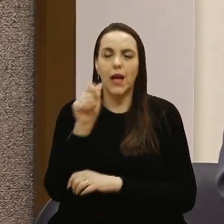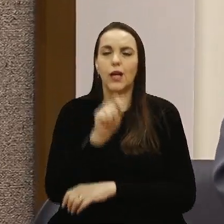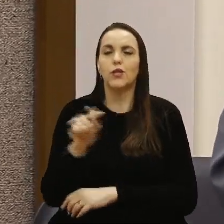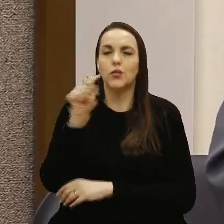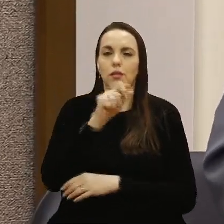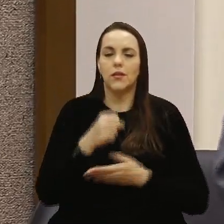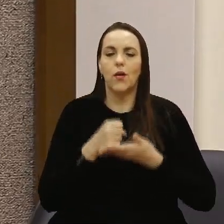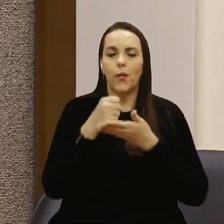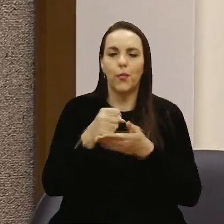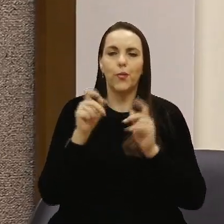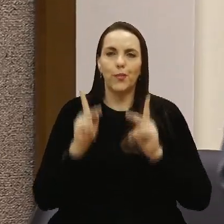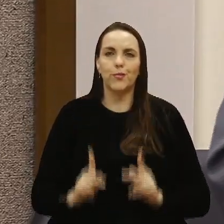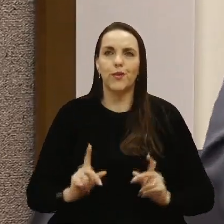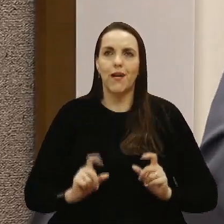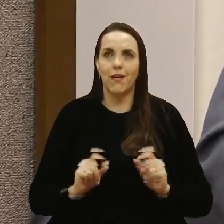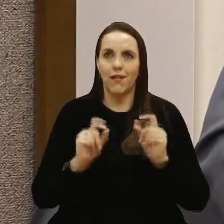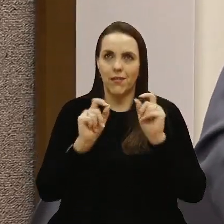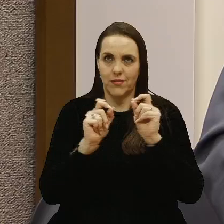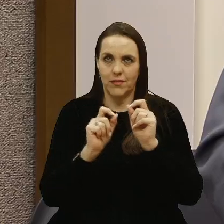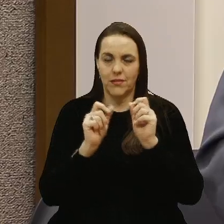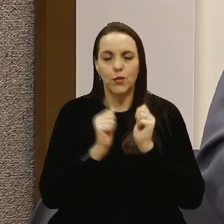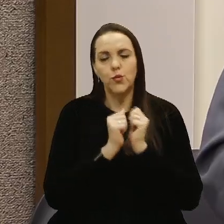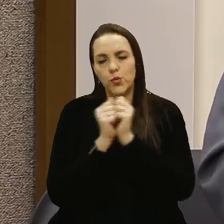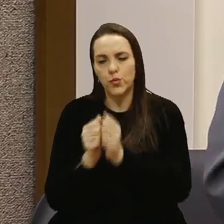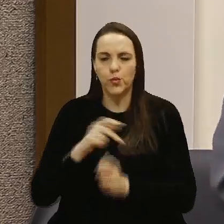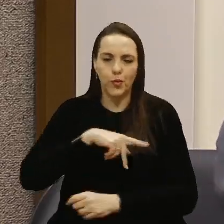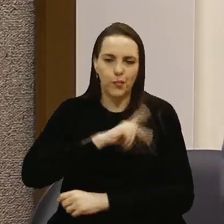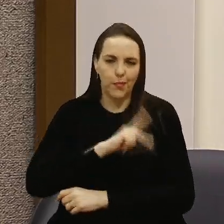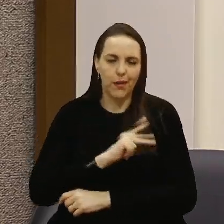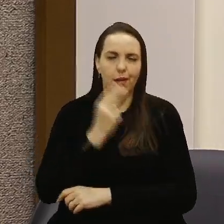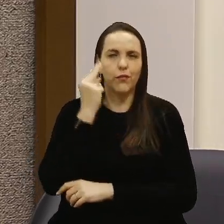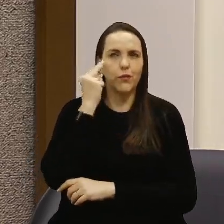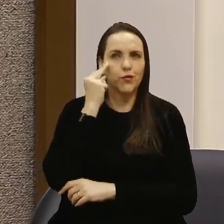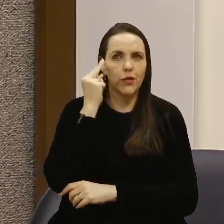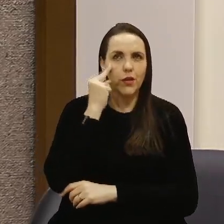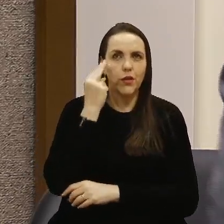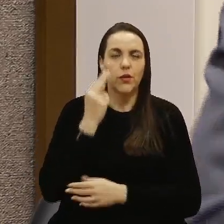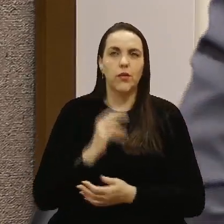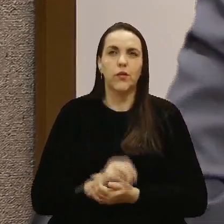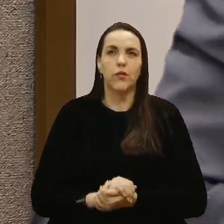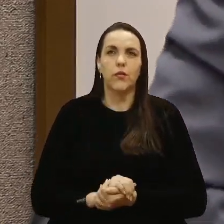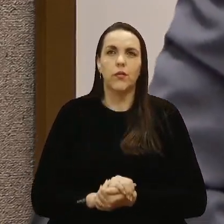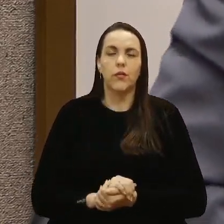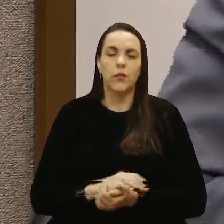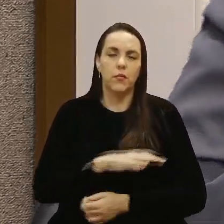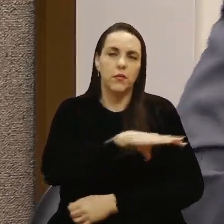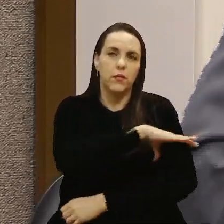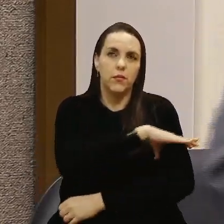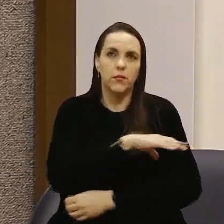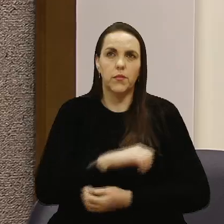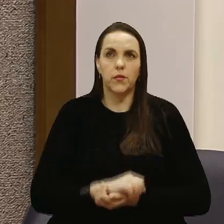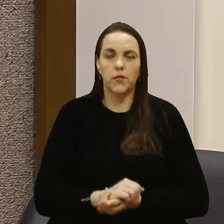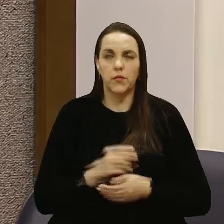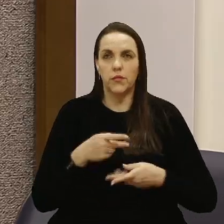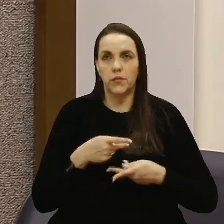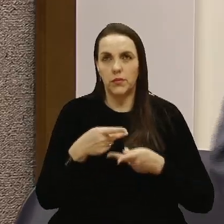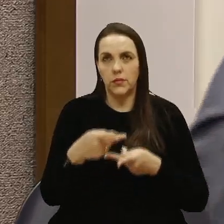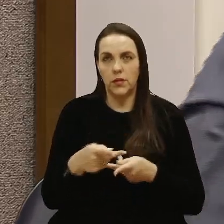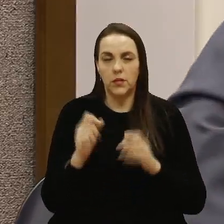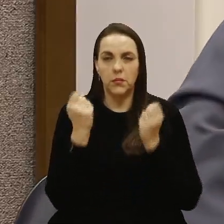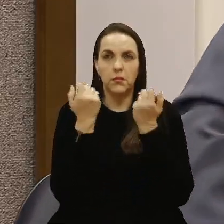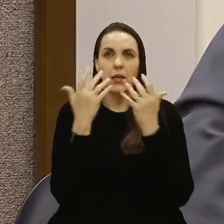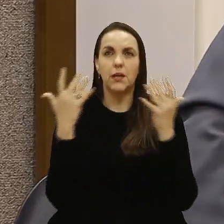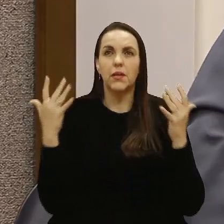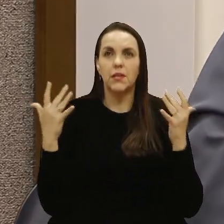com Câncer. Estivemos lá com o Pedro Rodrigues, com o Fantinel, com o capitão Ramon, visitando e parabenizar